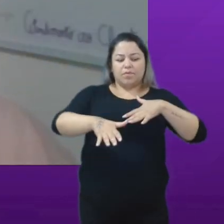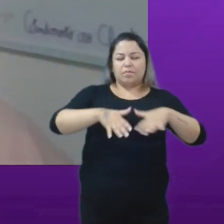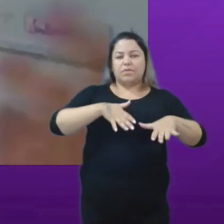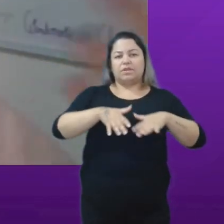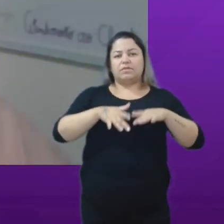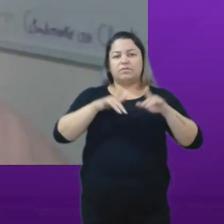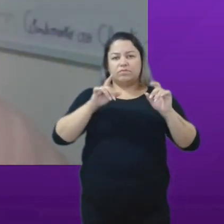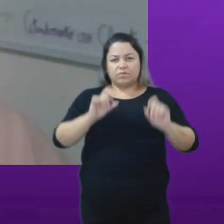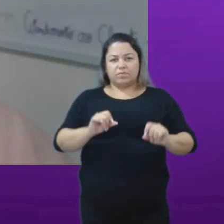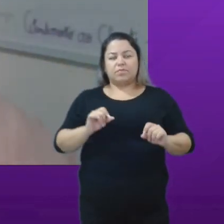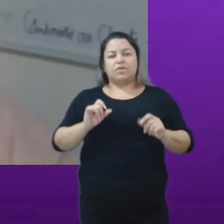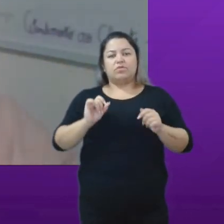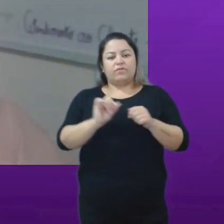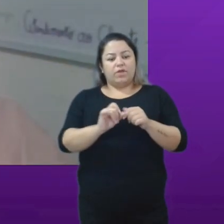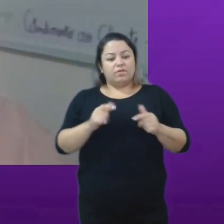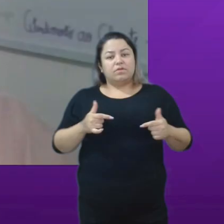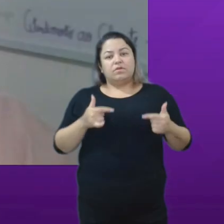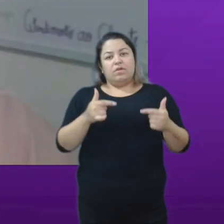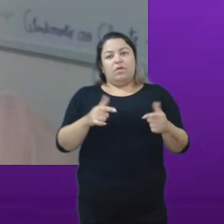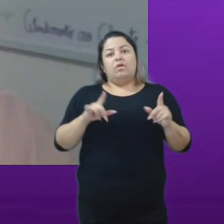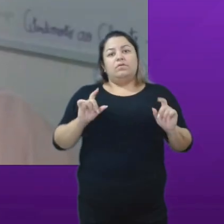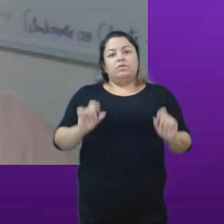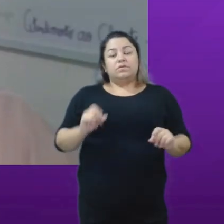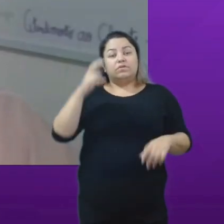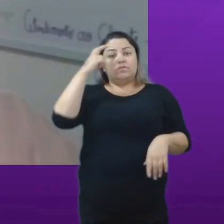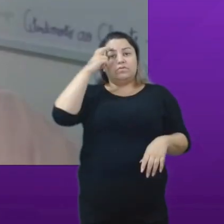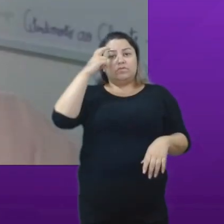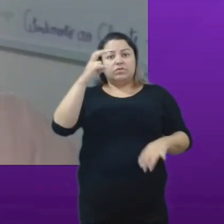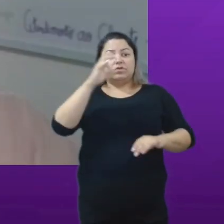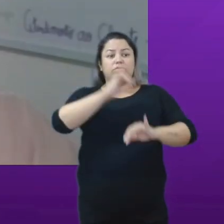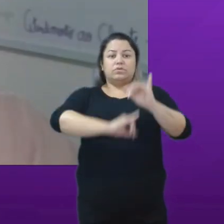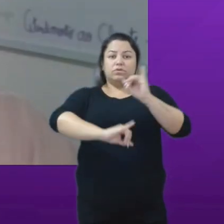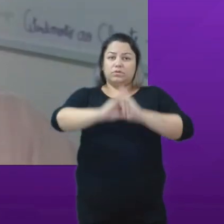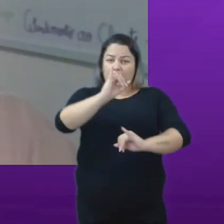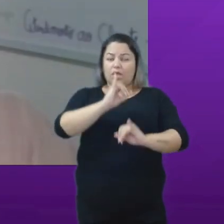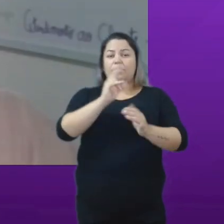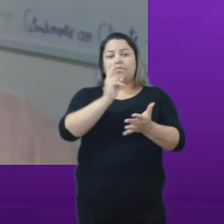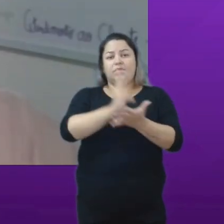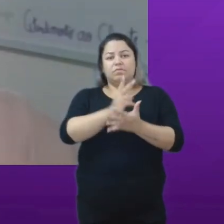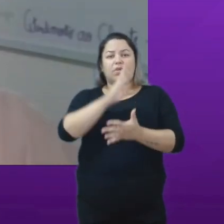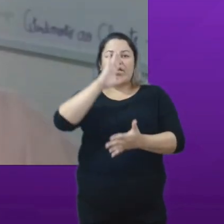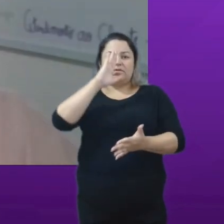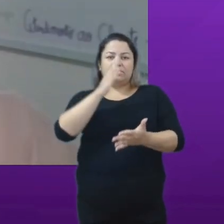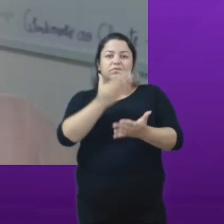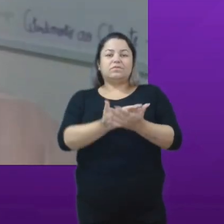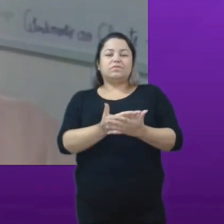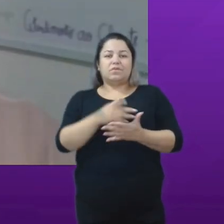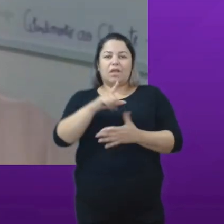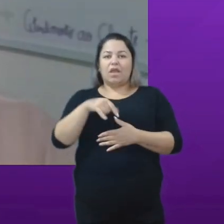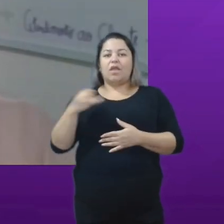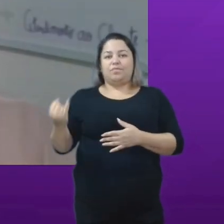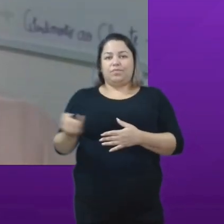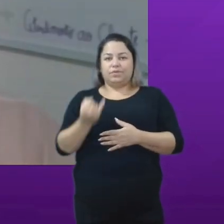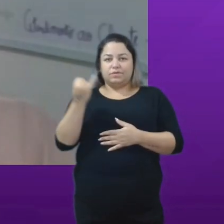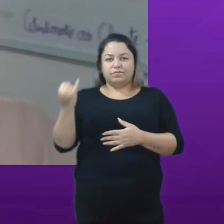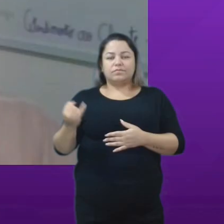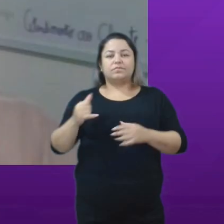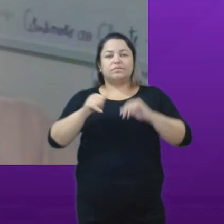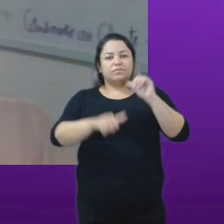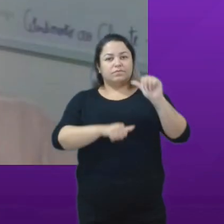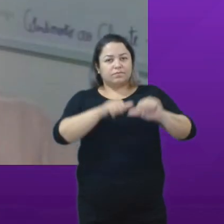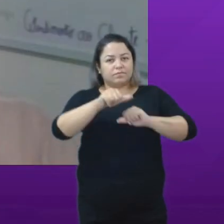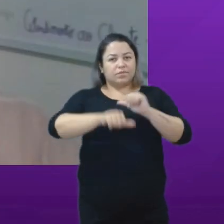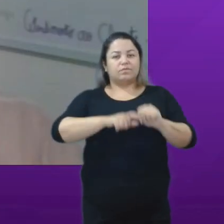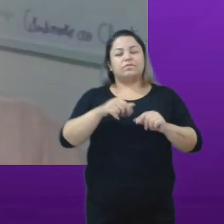de fazer dessa cultura digital mesmo. E eu acredito que somos importantíssimas para mudar um pouco desse